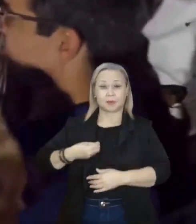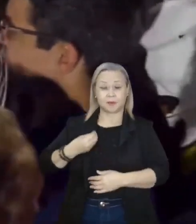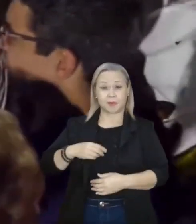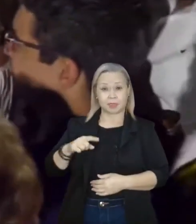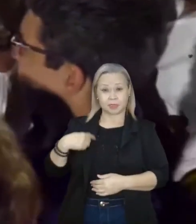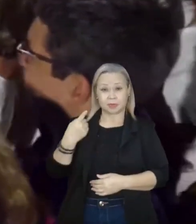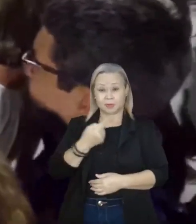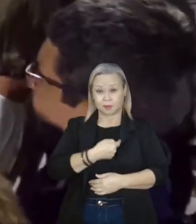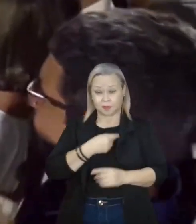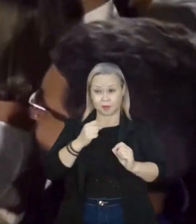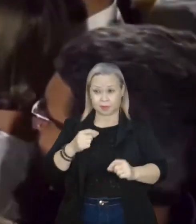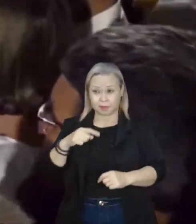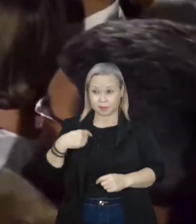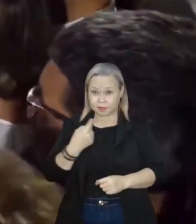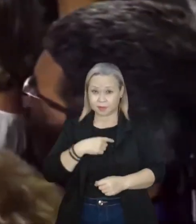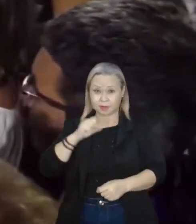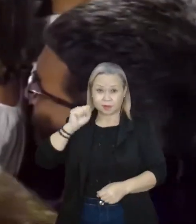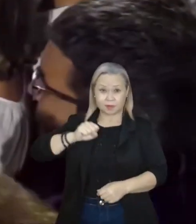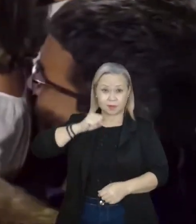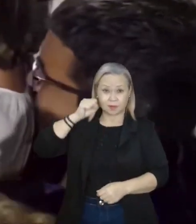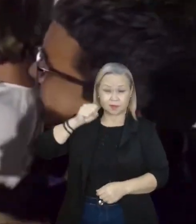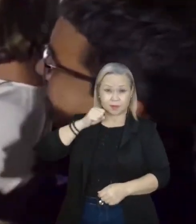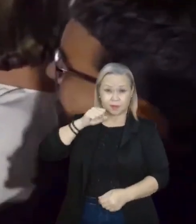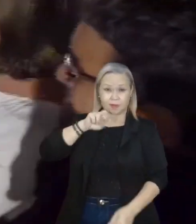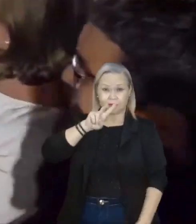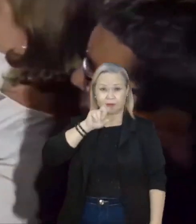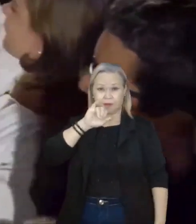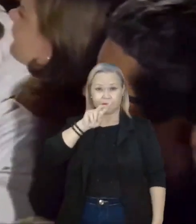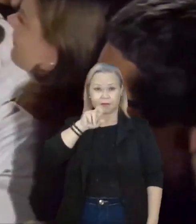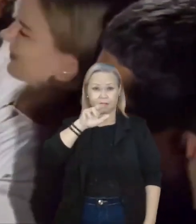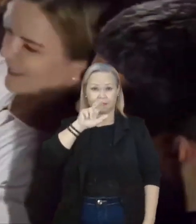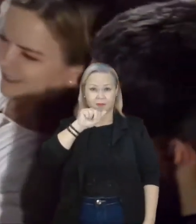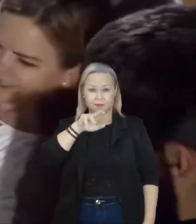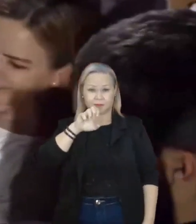conosco a nossa senadora Elisiane Gama.